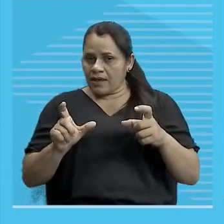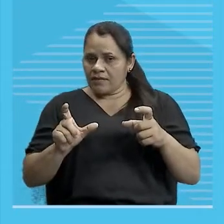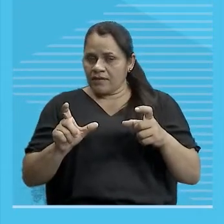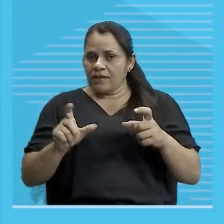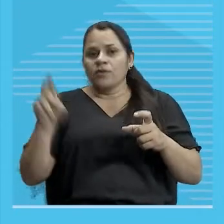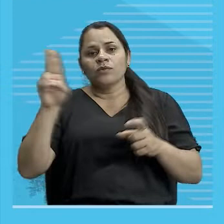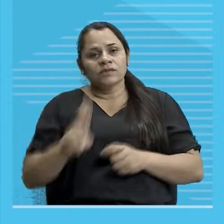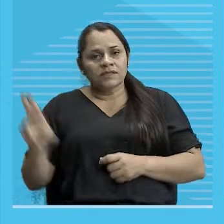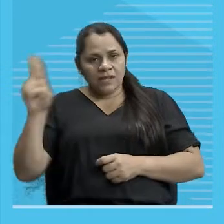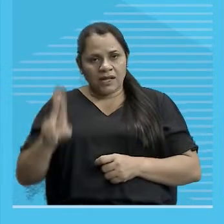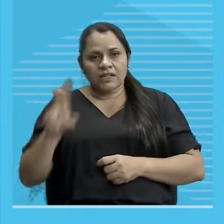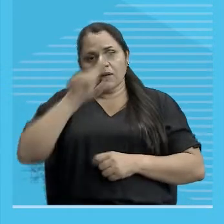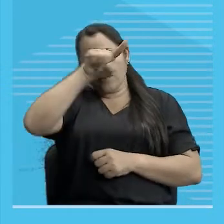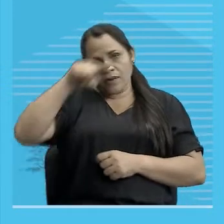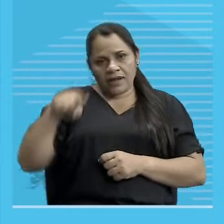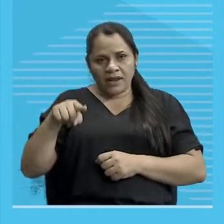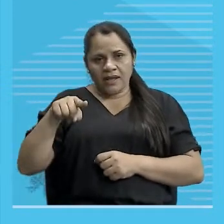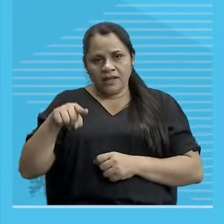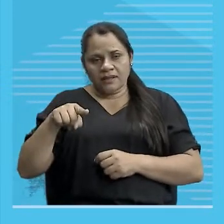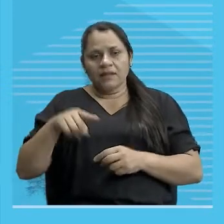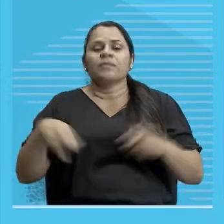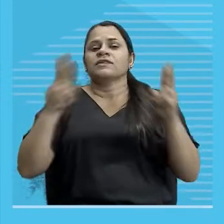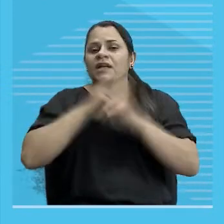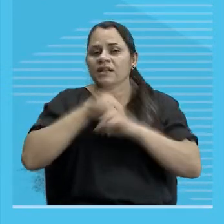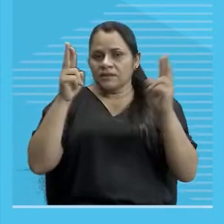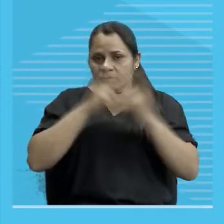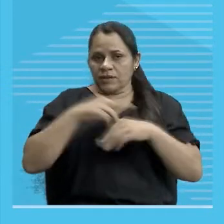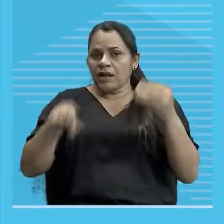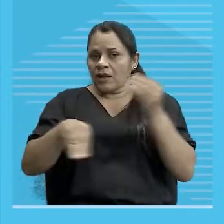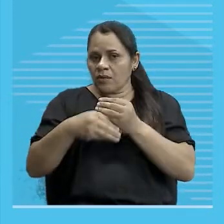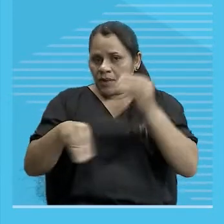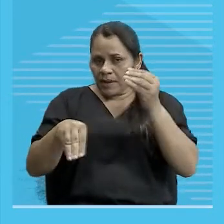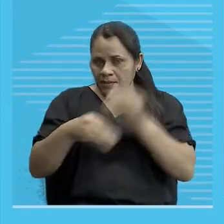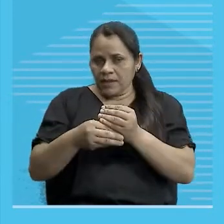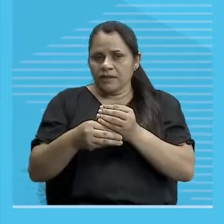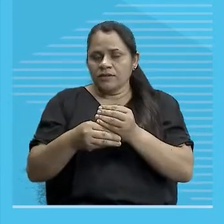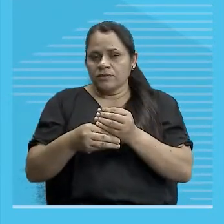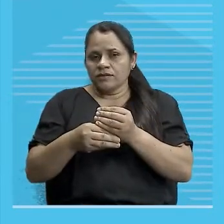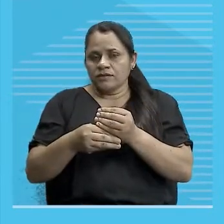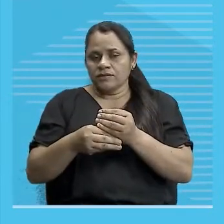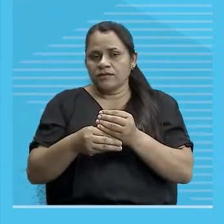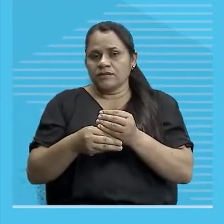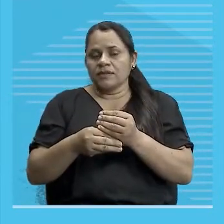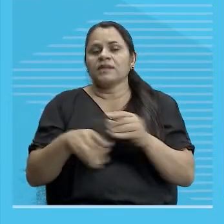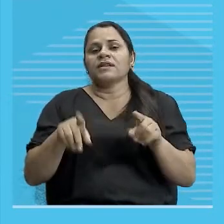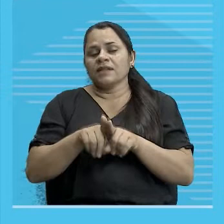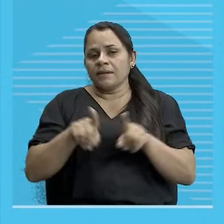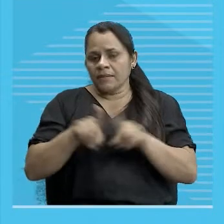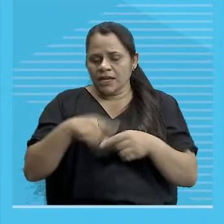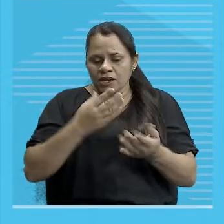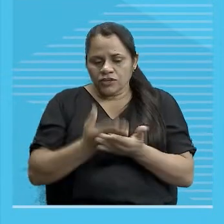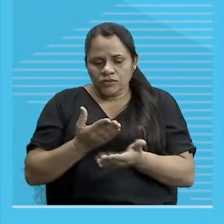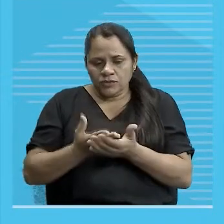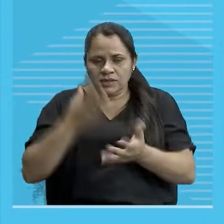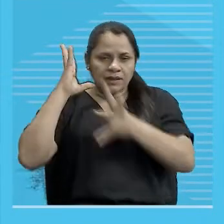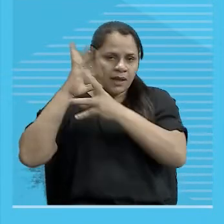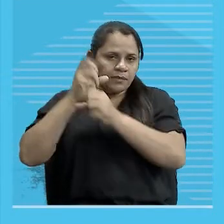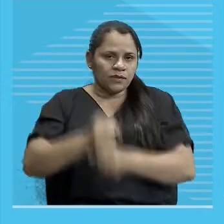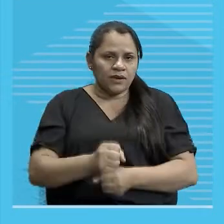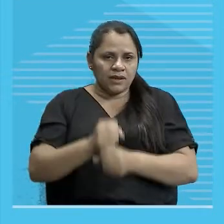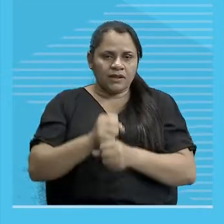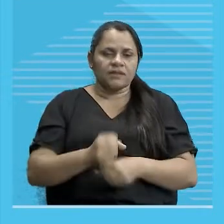verbos e os termos a eles relacionados, que podem ser complementos ou adjuntos, né? A gente já vem dando estudado, uma recapitulada na